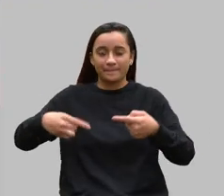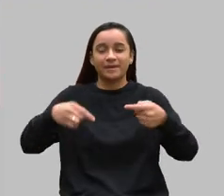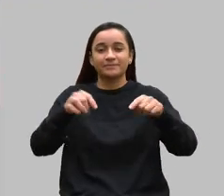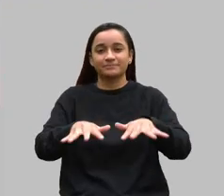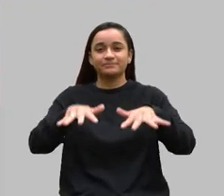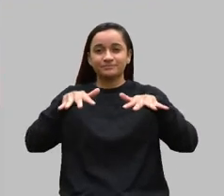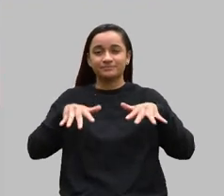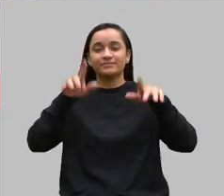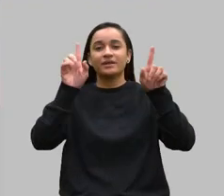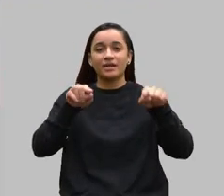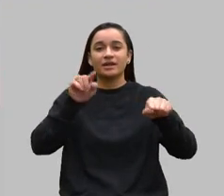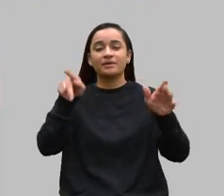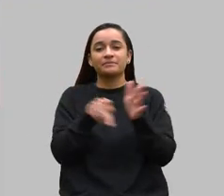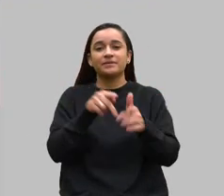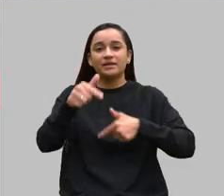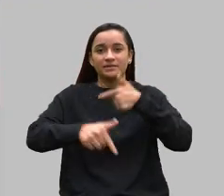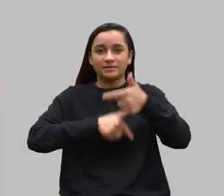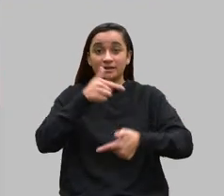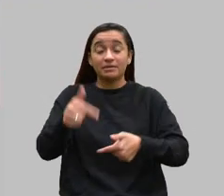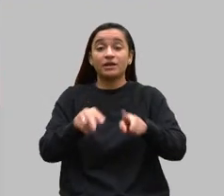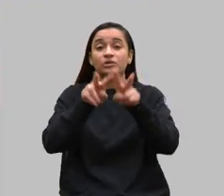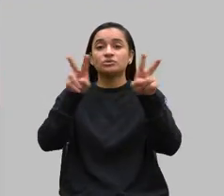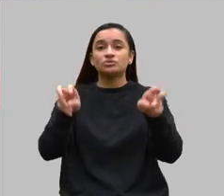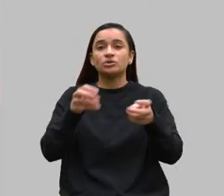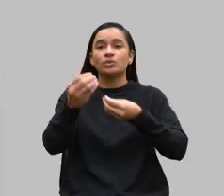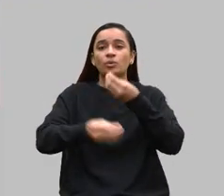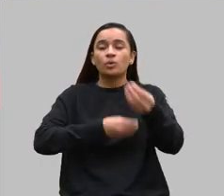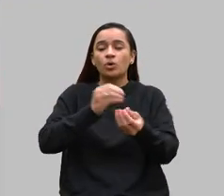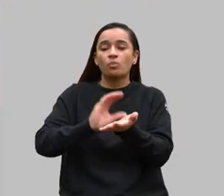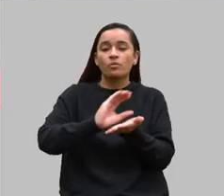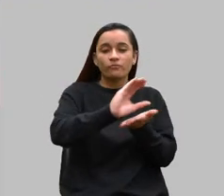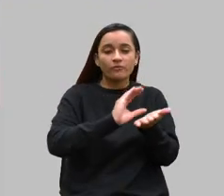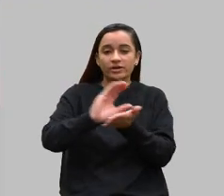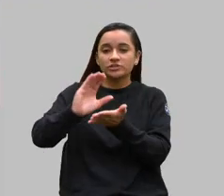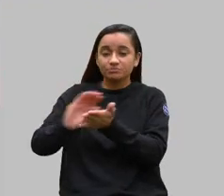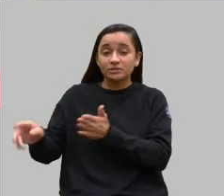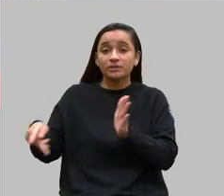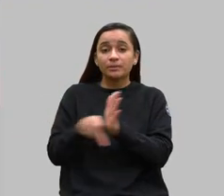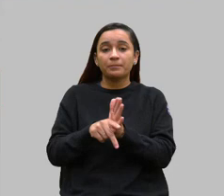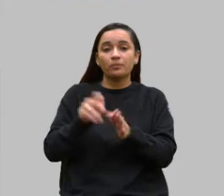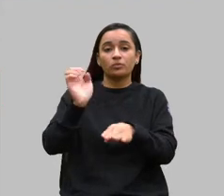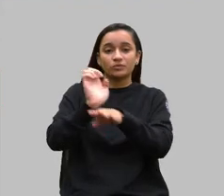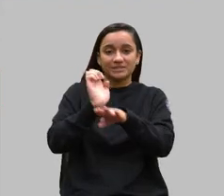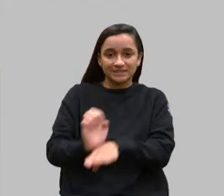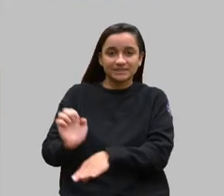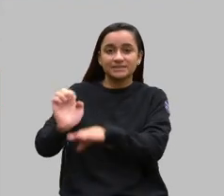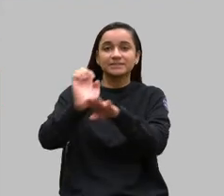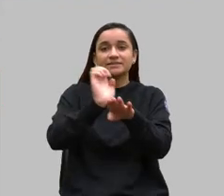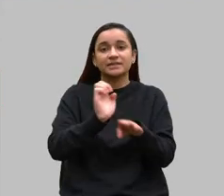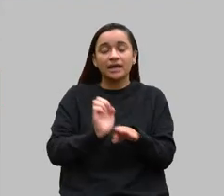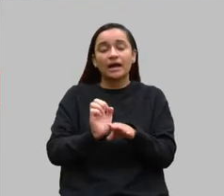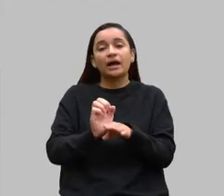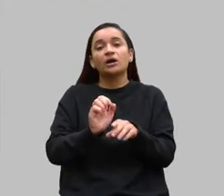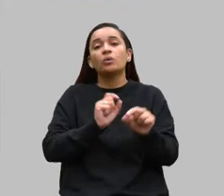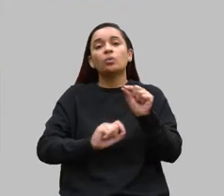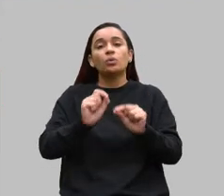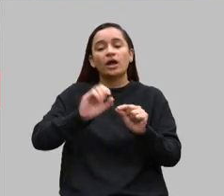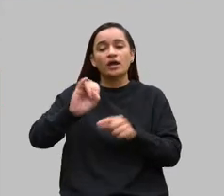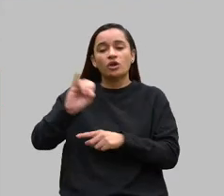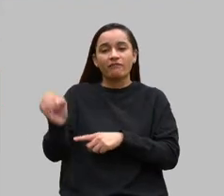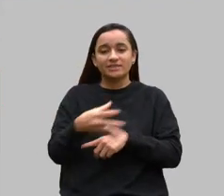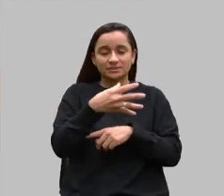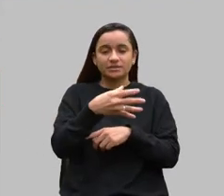sobre a repactuação dos entos no estado decorrentes das renovações antecipadas das